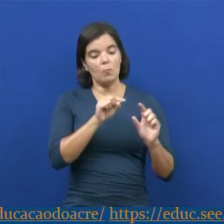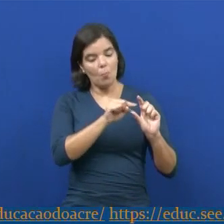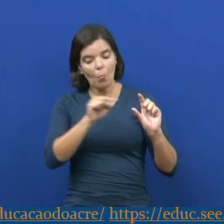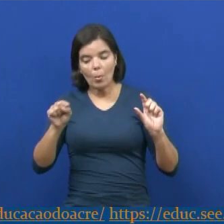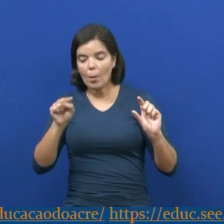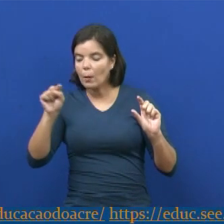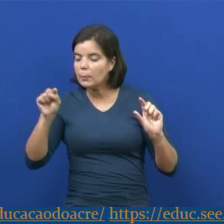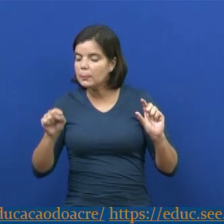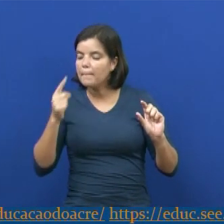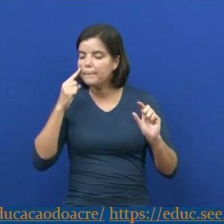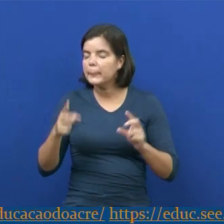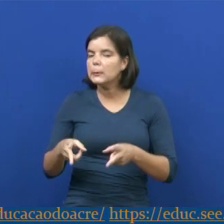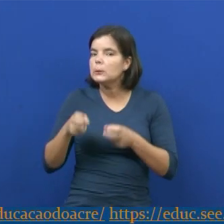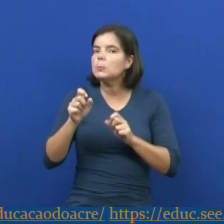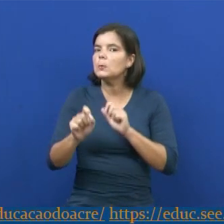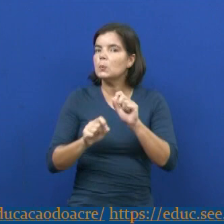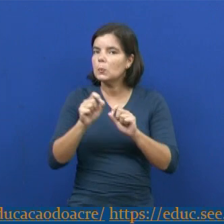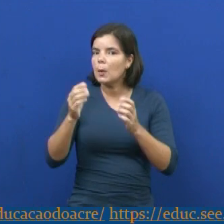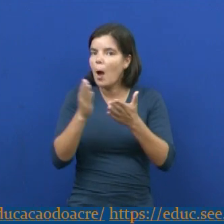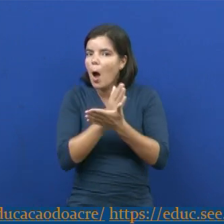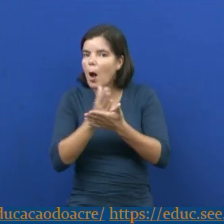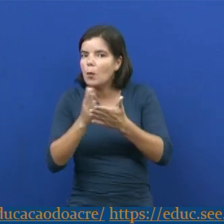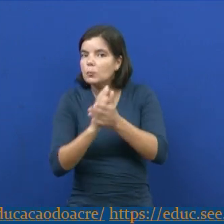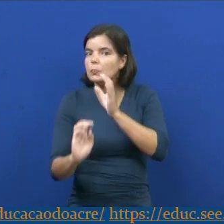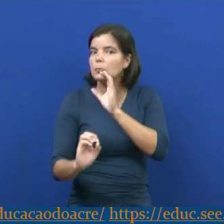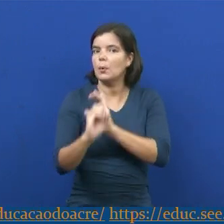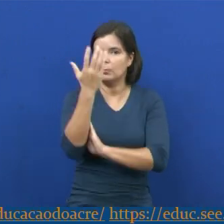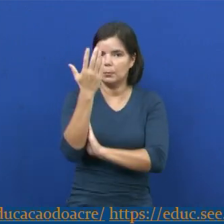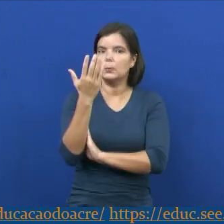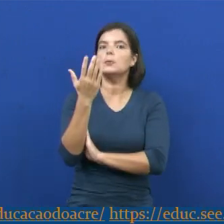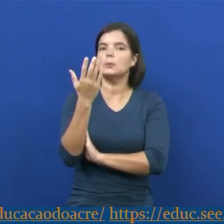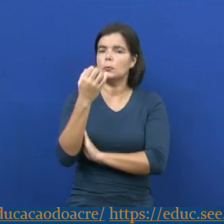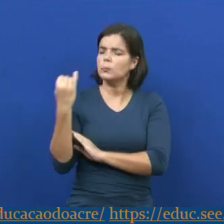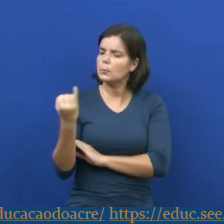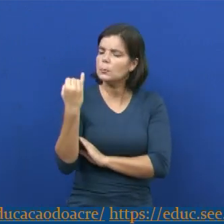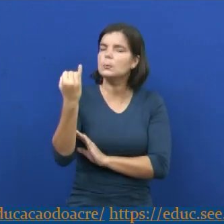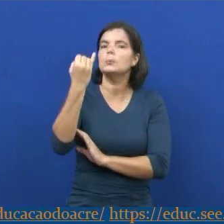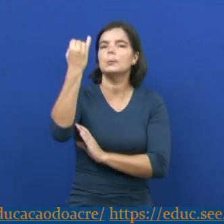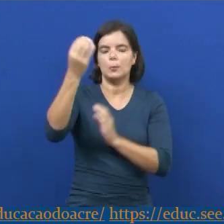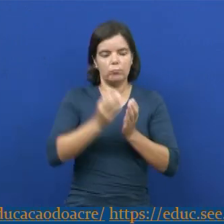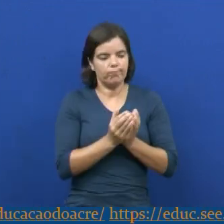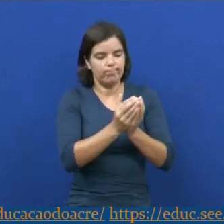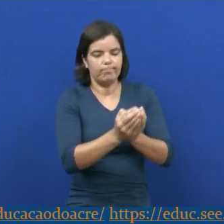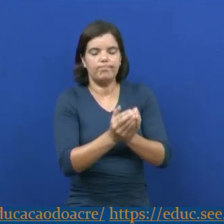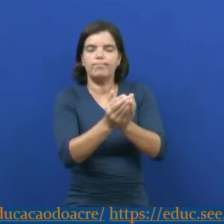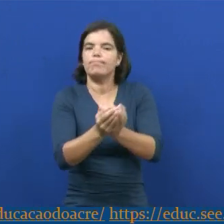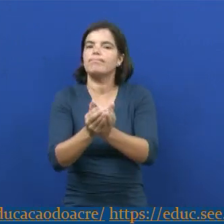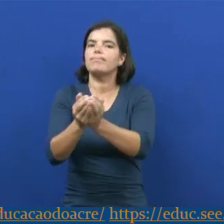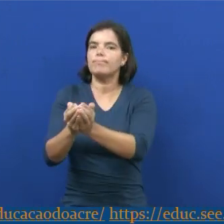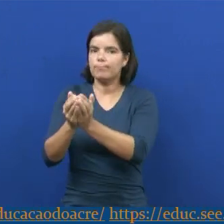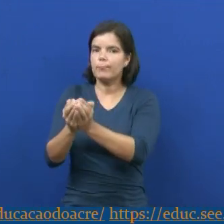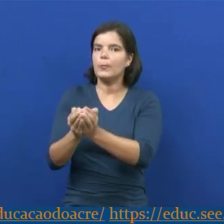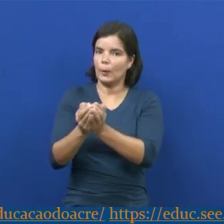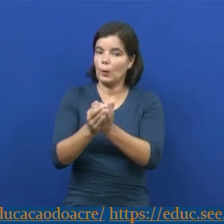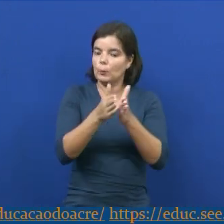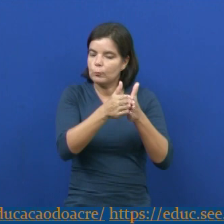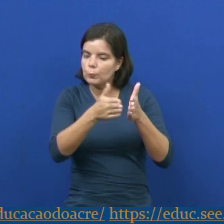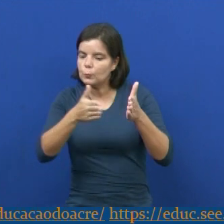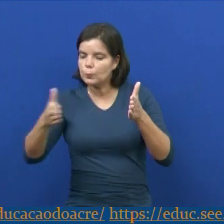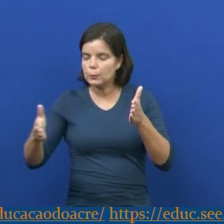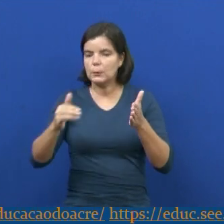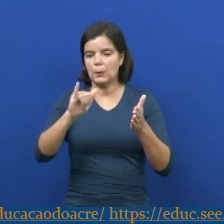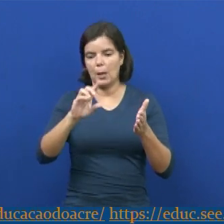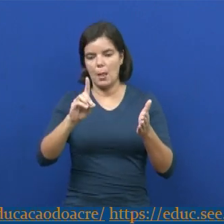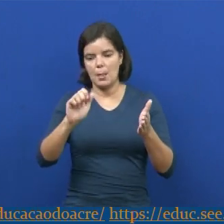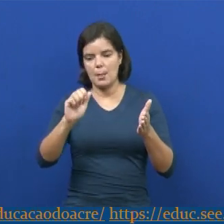nós conseguimos perceber alguns acontecimentos que marcaram a expansão marítima durante a